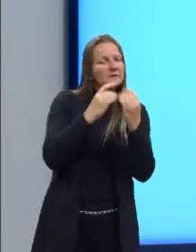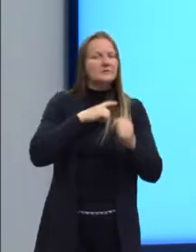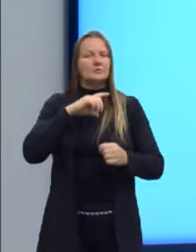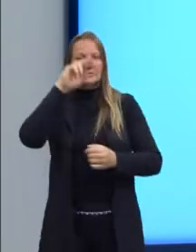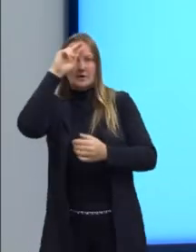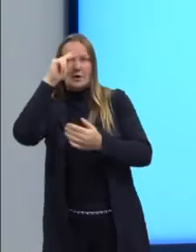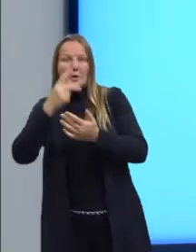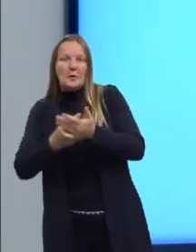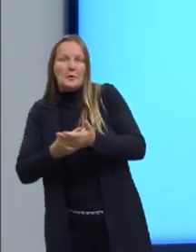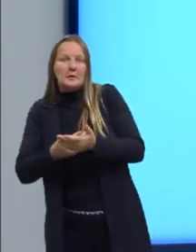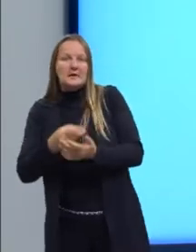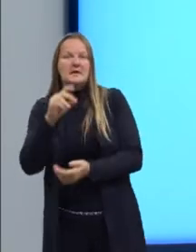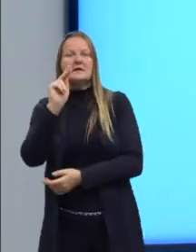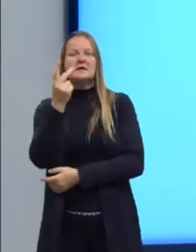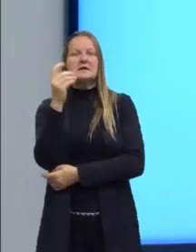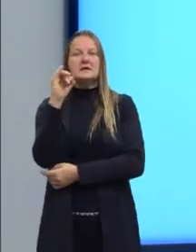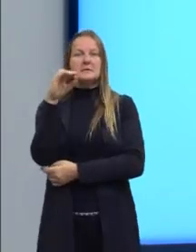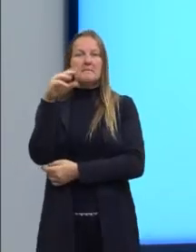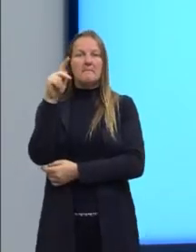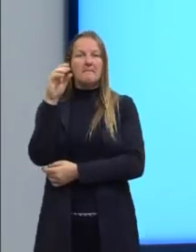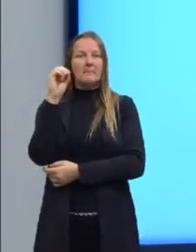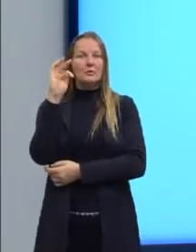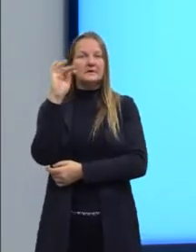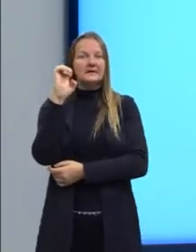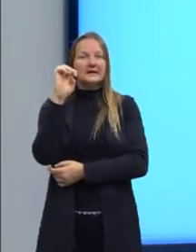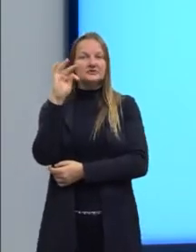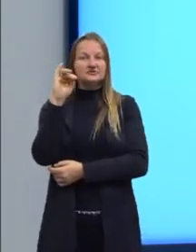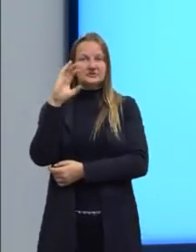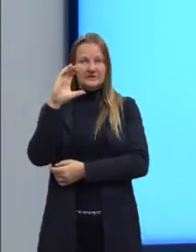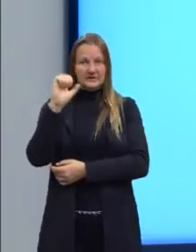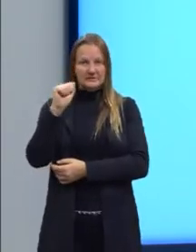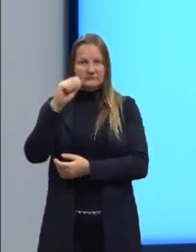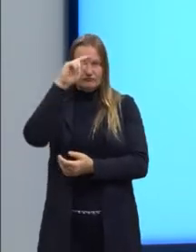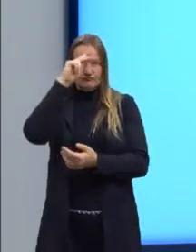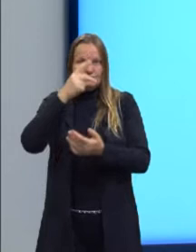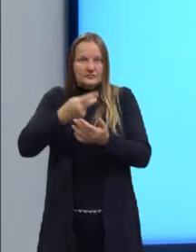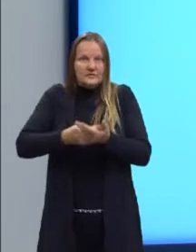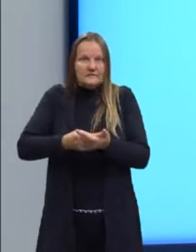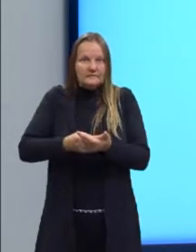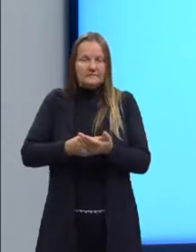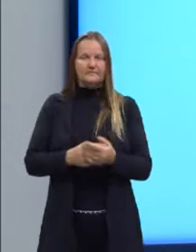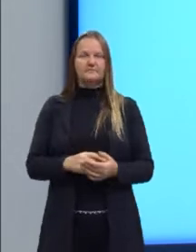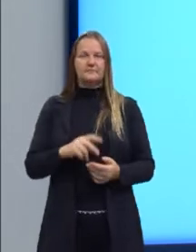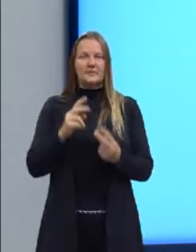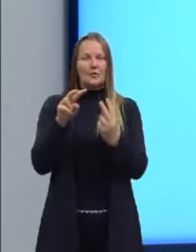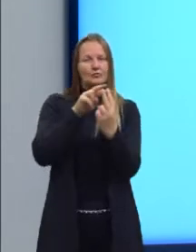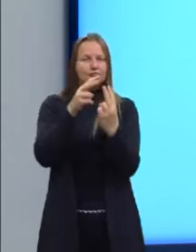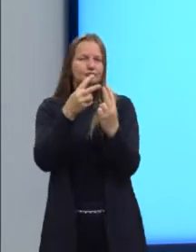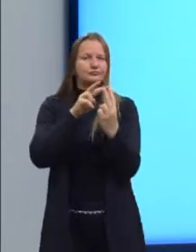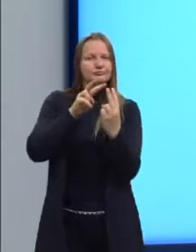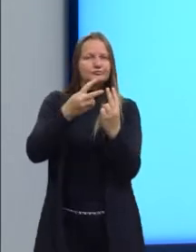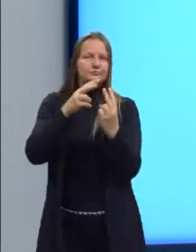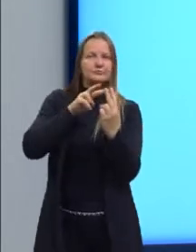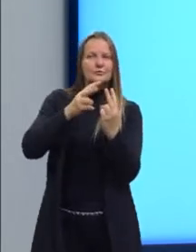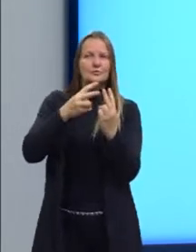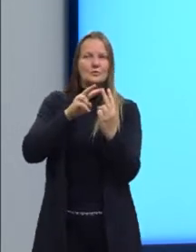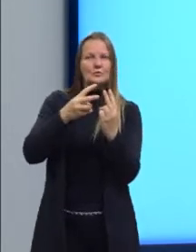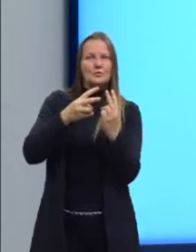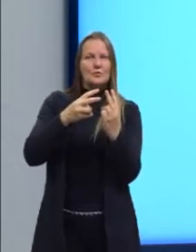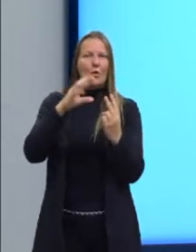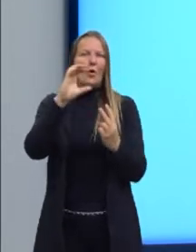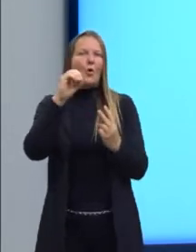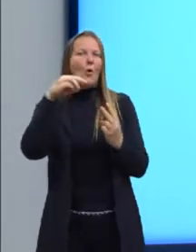e a condição só que o que que acontece quando ele diz é como se